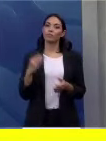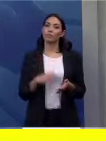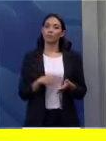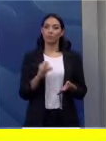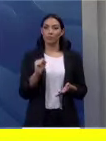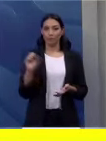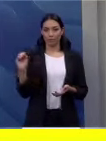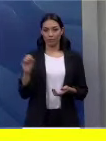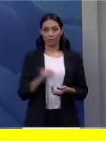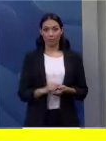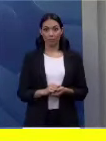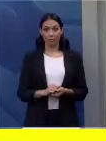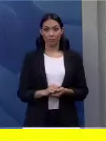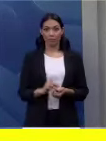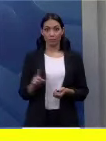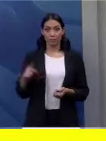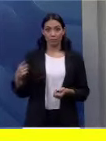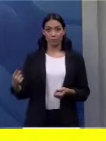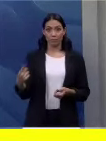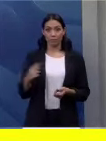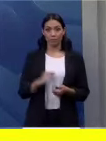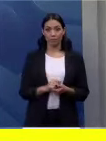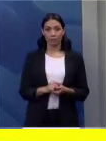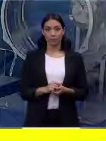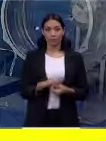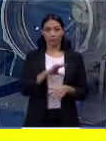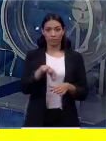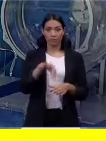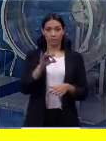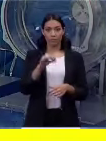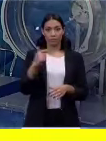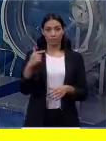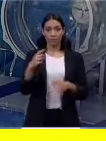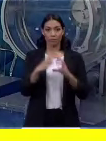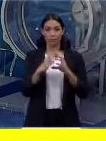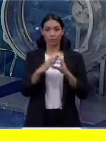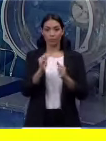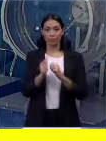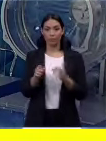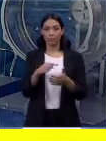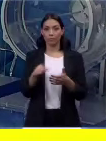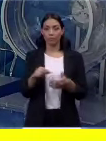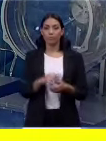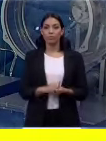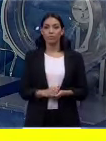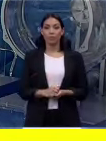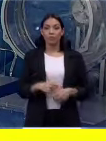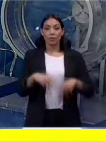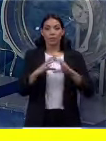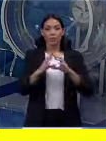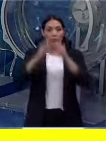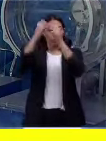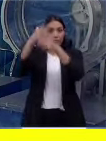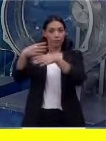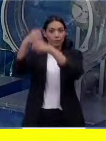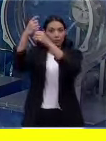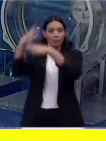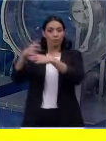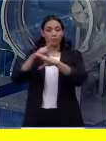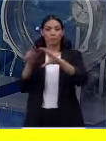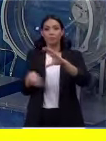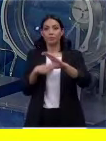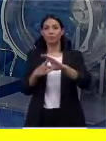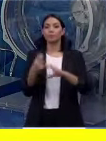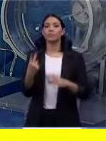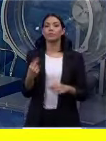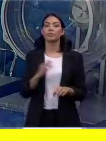80. Após o sorteio das 7 dezenas da Time Mania, as bolas retornarão ao mesmo